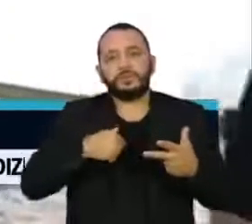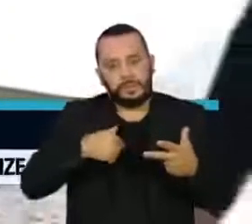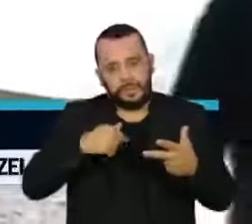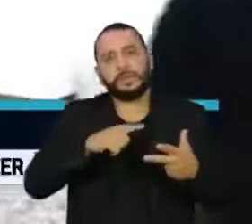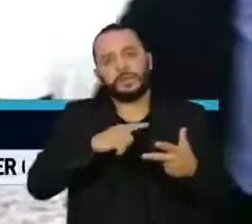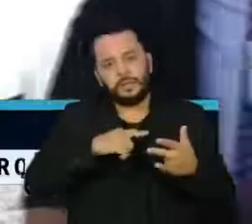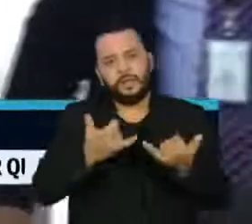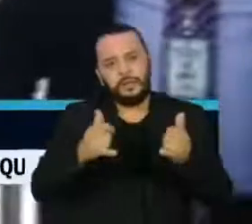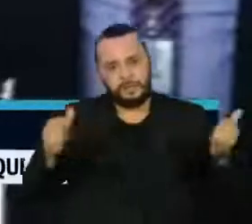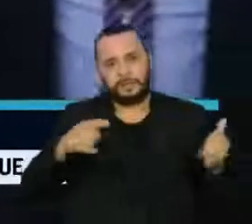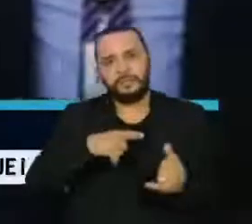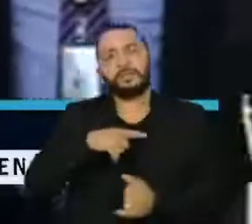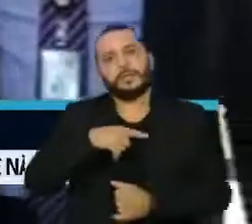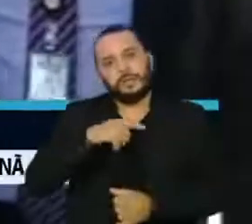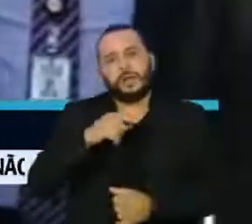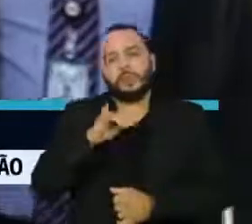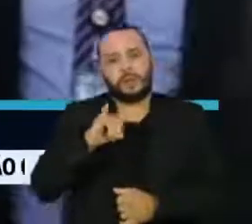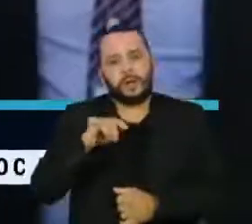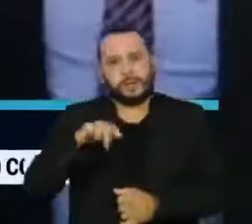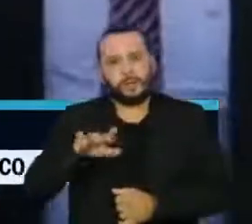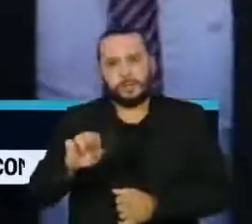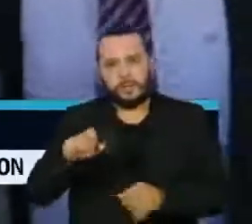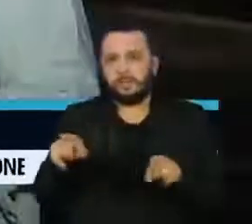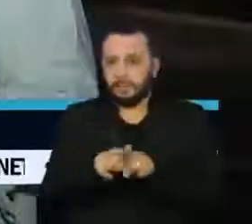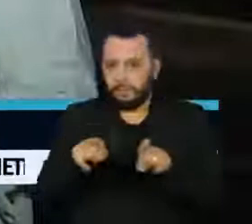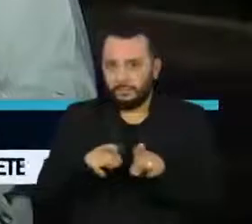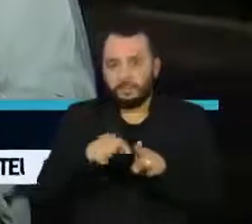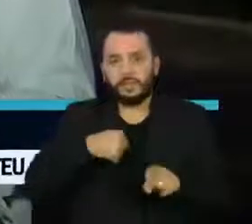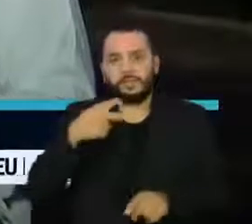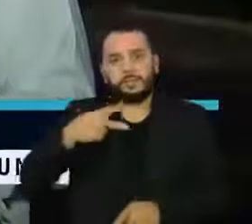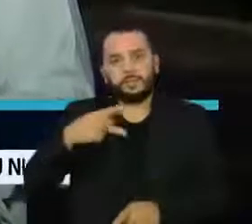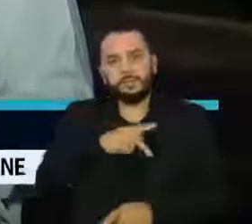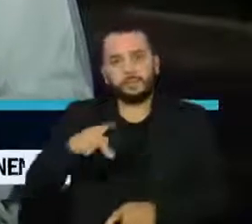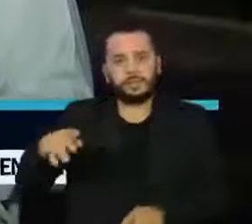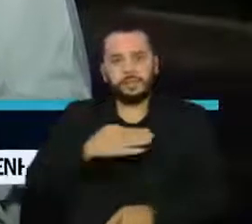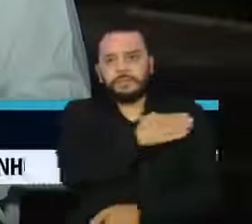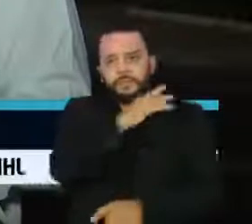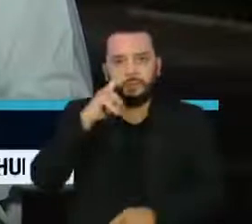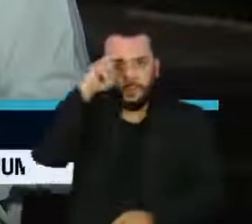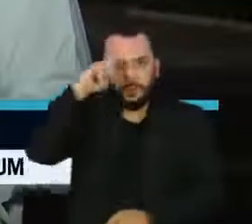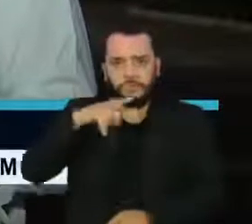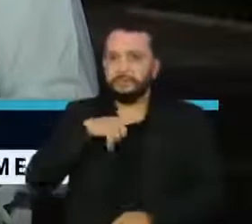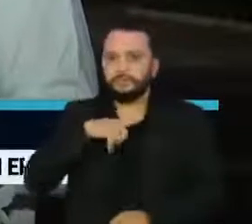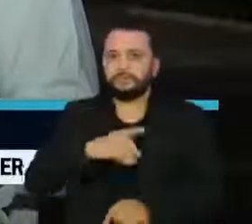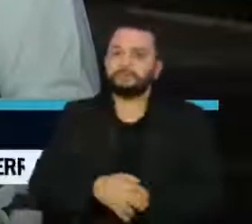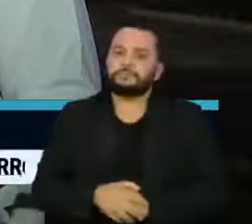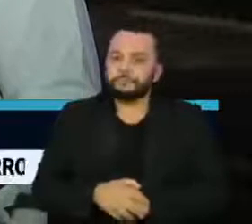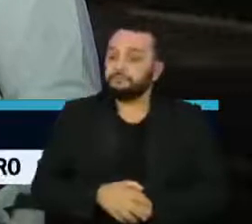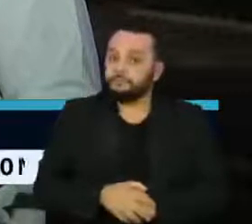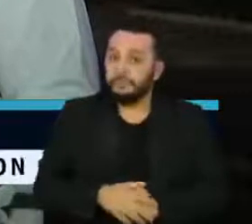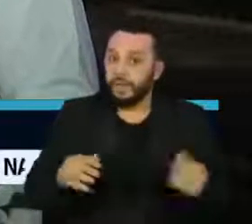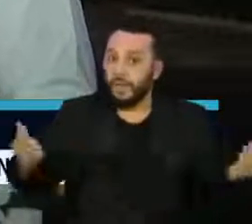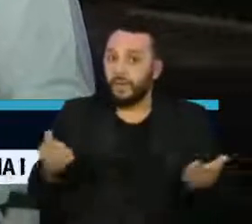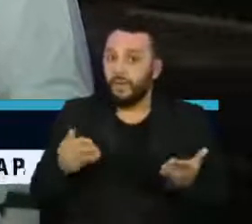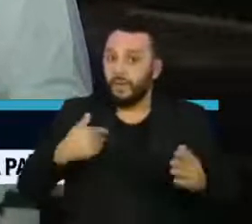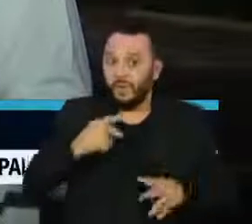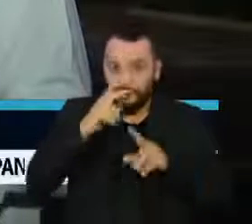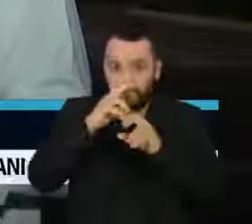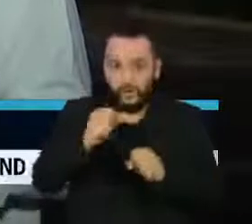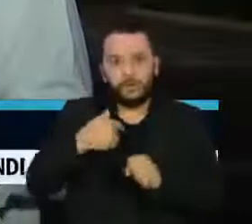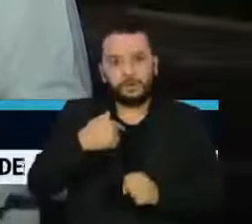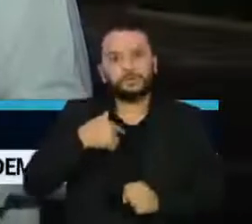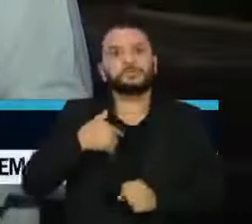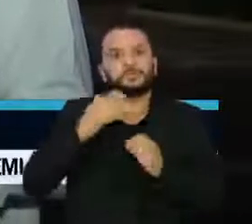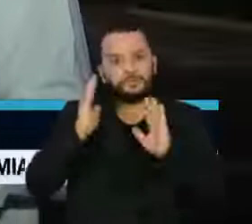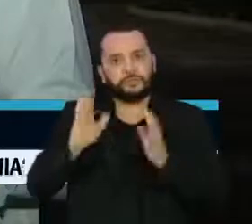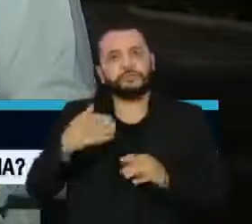entra também o vice-presidente General Hamilton Mourão. Desde a redemocratização, nunca foi tão forte a presença de integrantes das